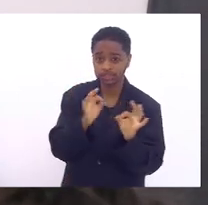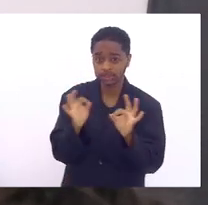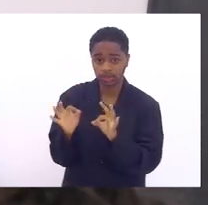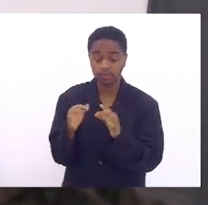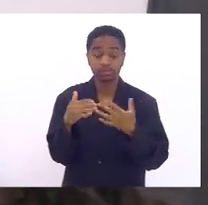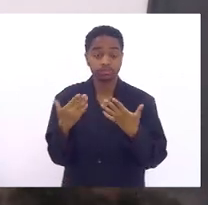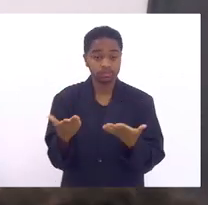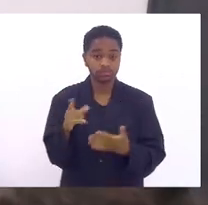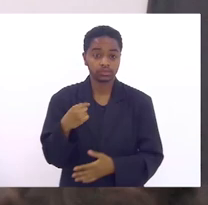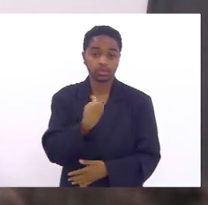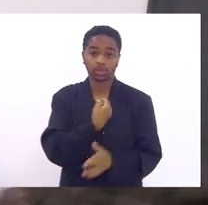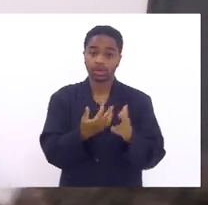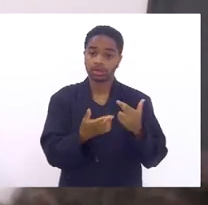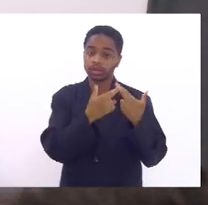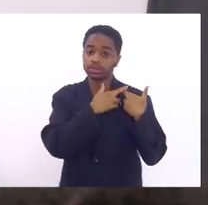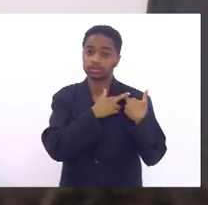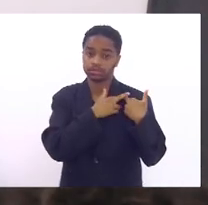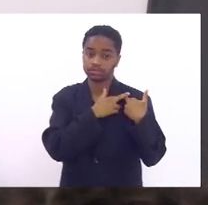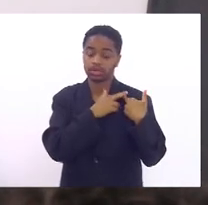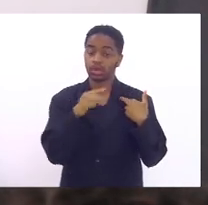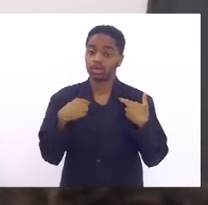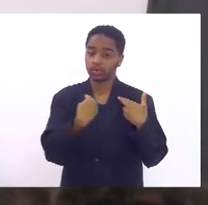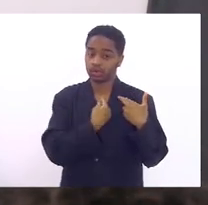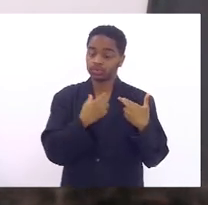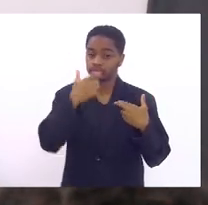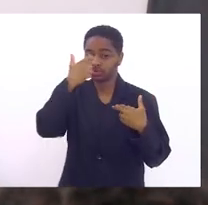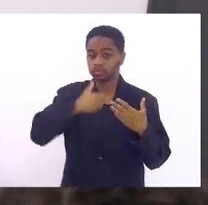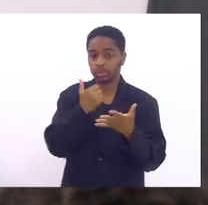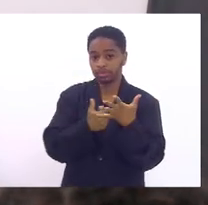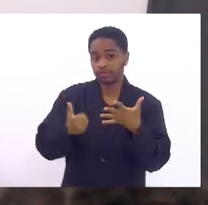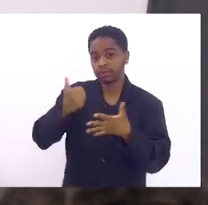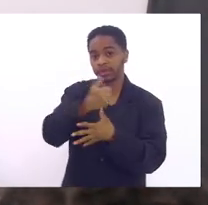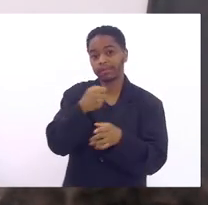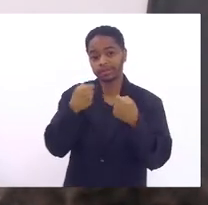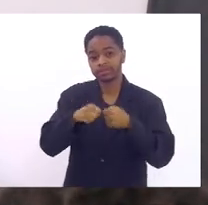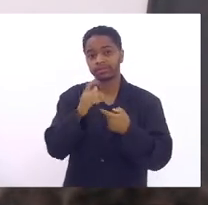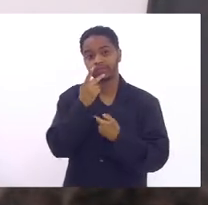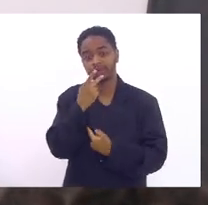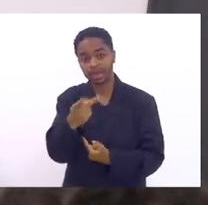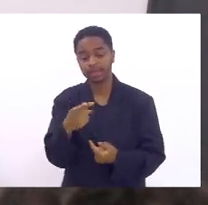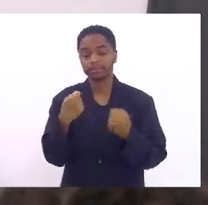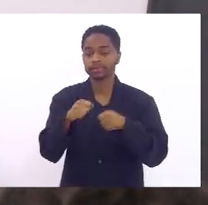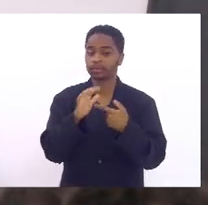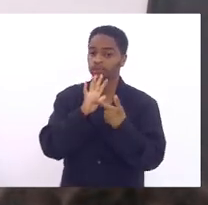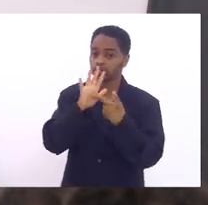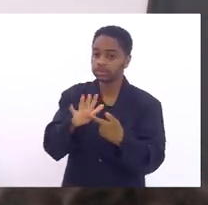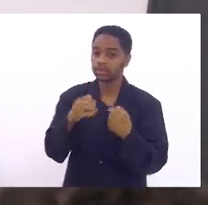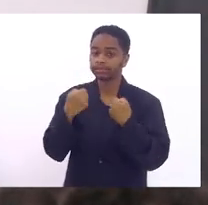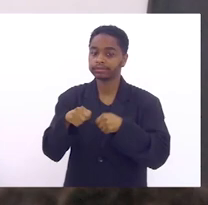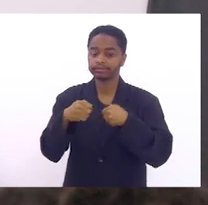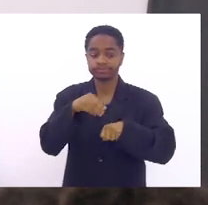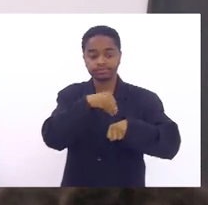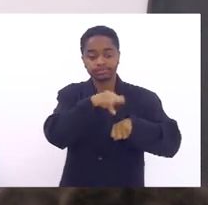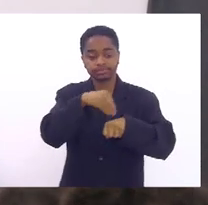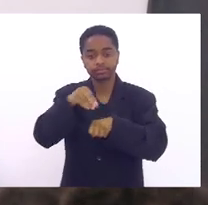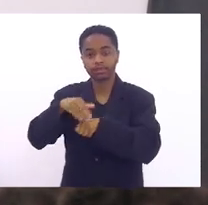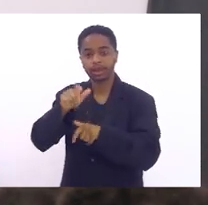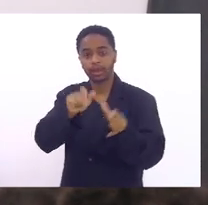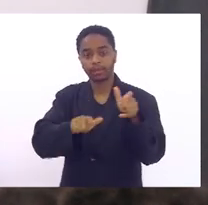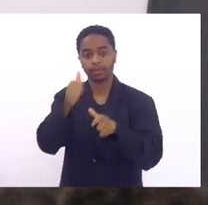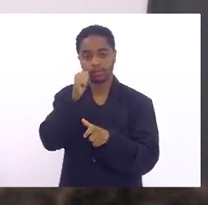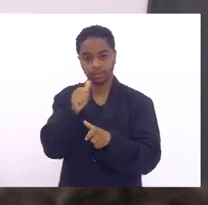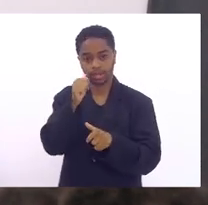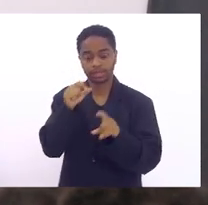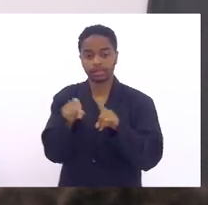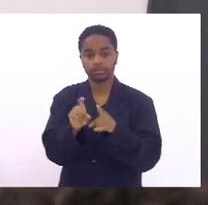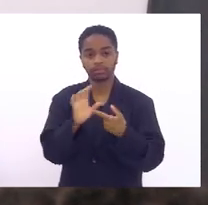então cabe a nós que somos privilegiadas falar isso Trazer isso levar isso para as mulheres as consciências trazer